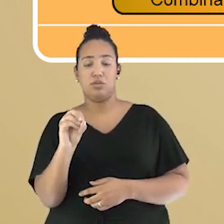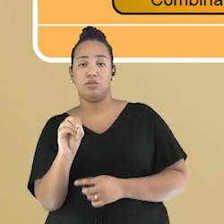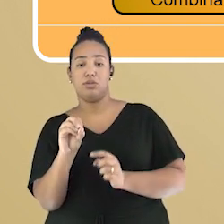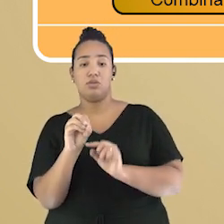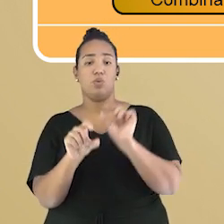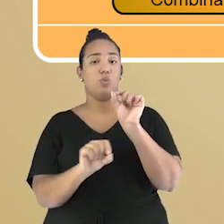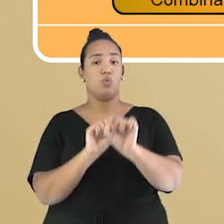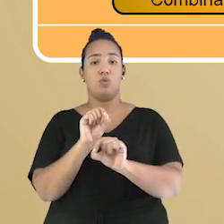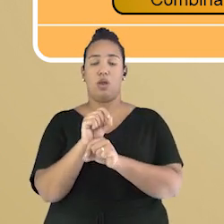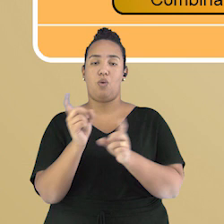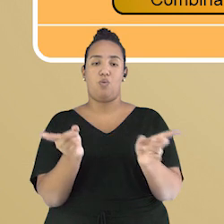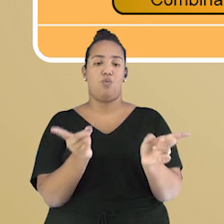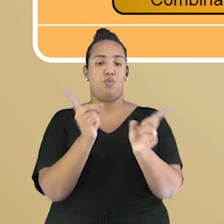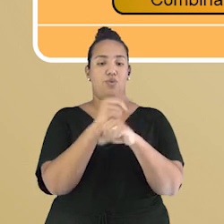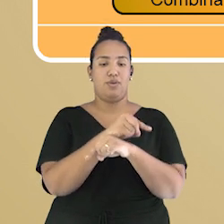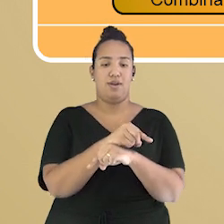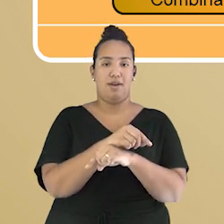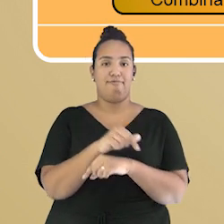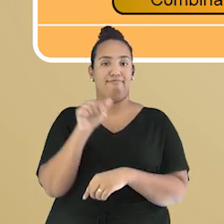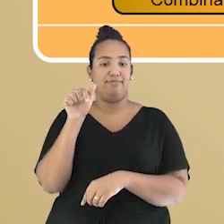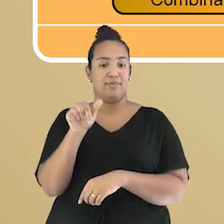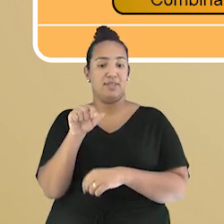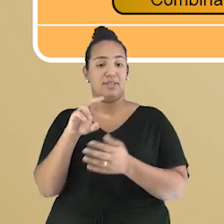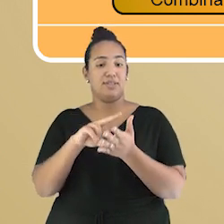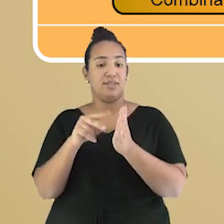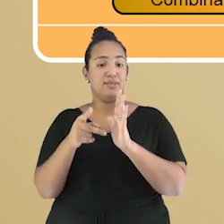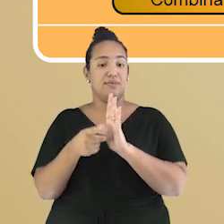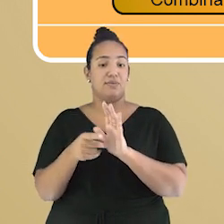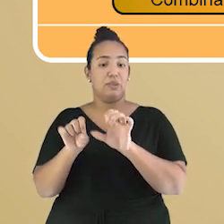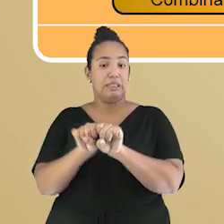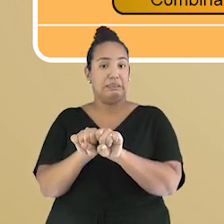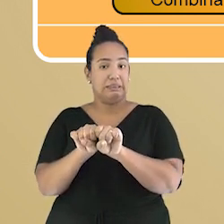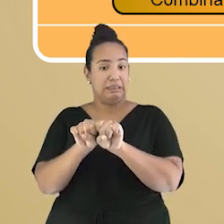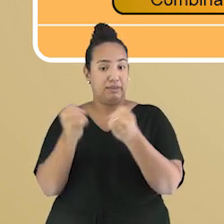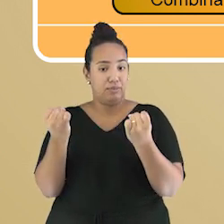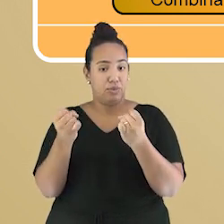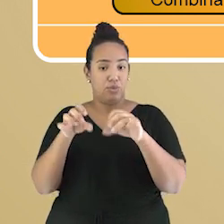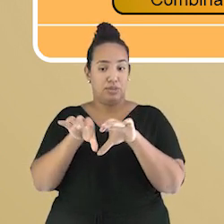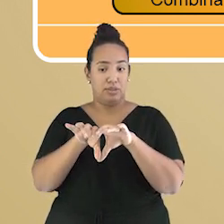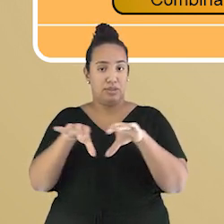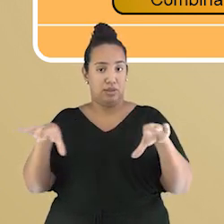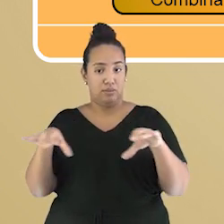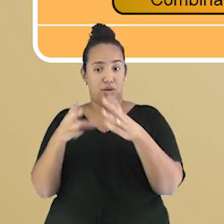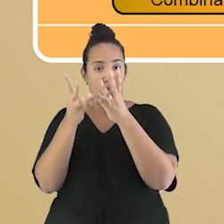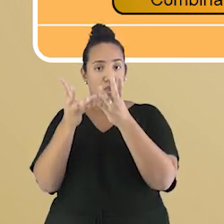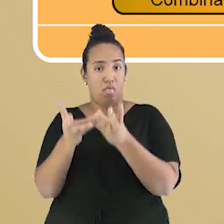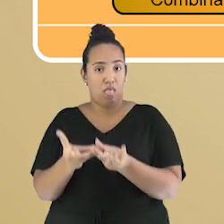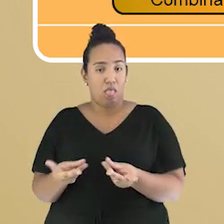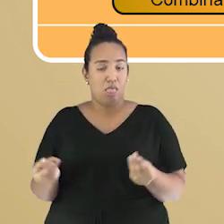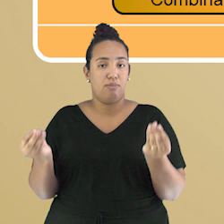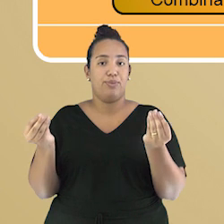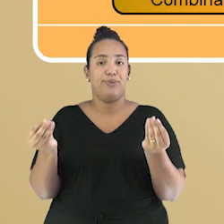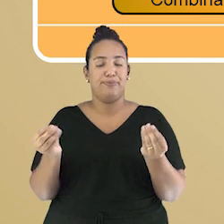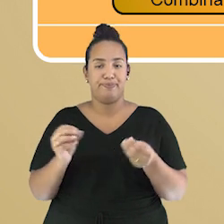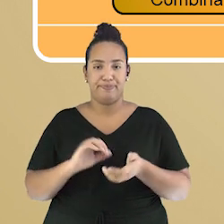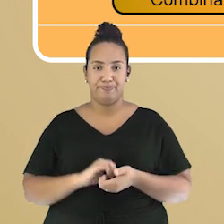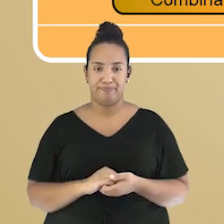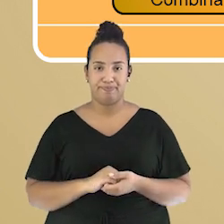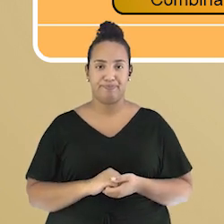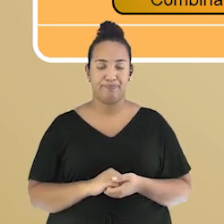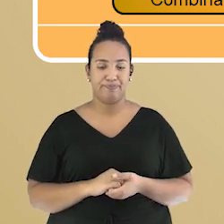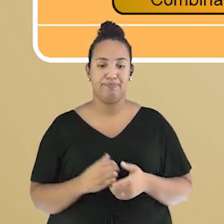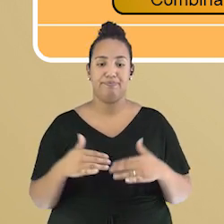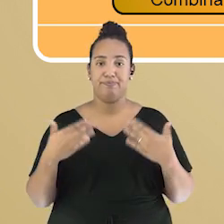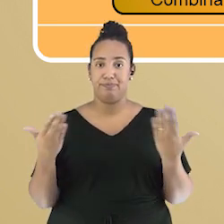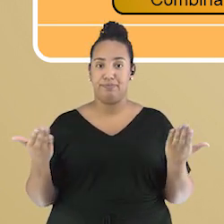oposto de tudo isso. A decomposição representa a quebra, a separação ou o desmonte de algo.